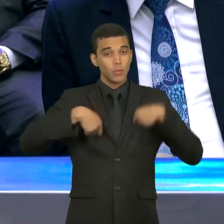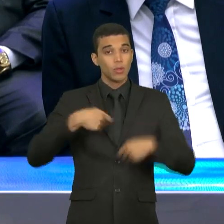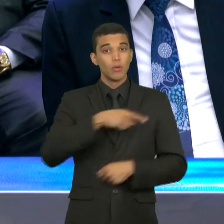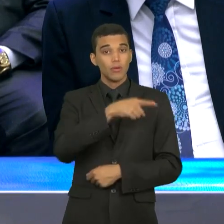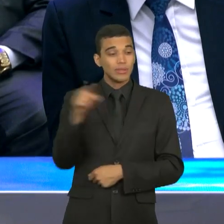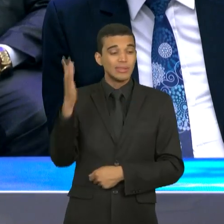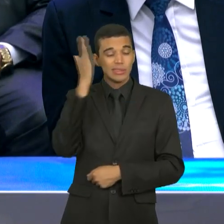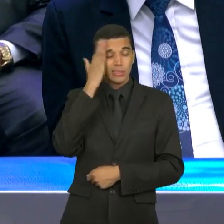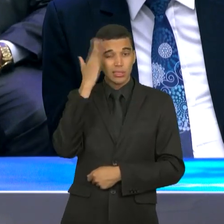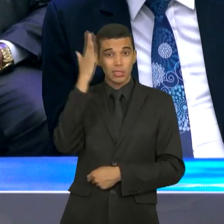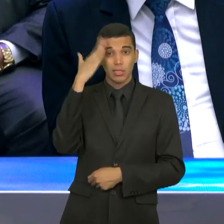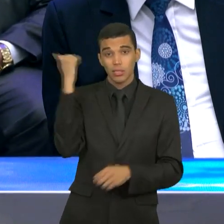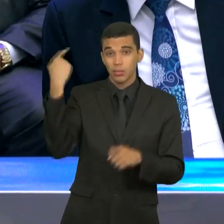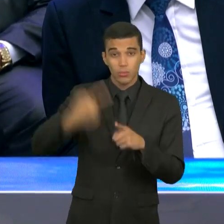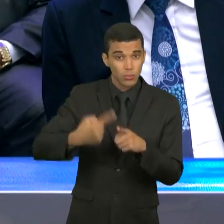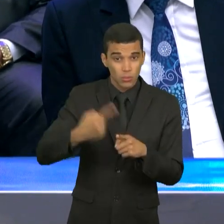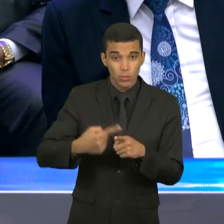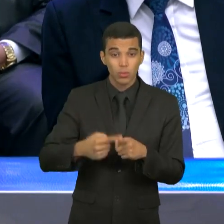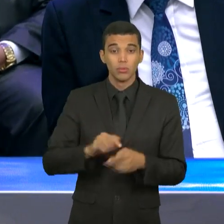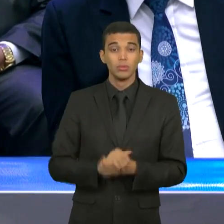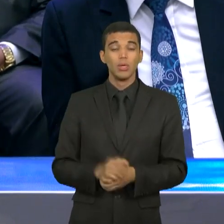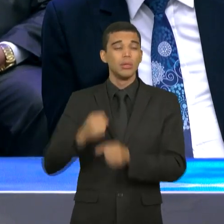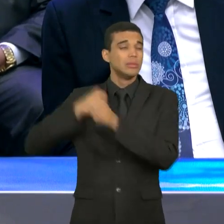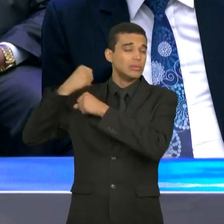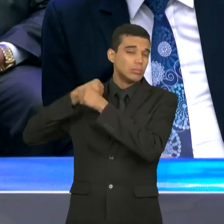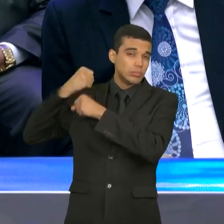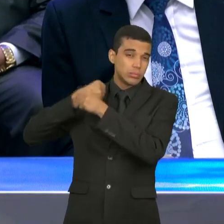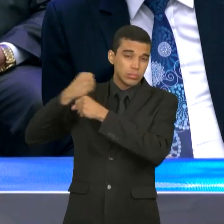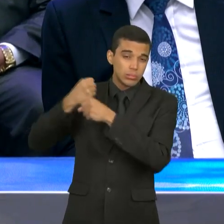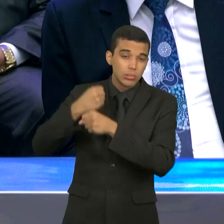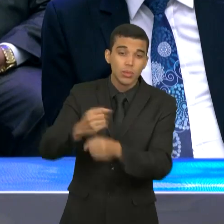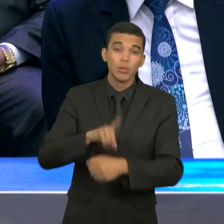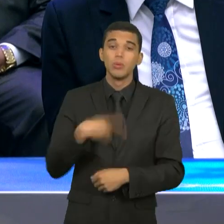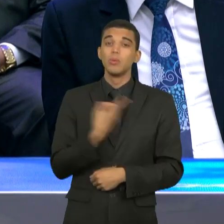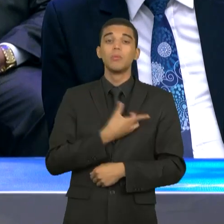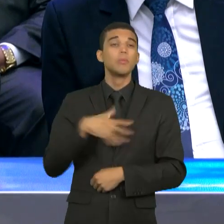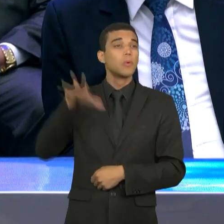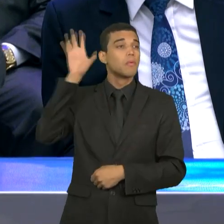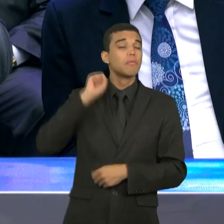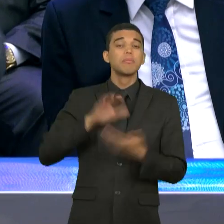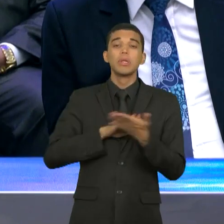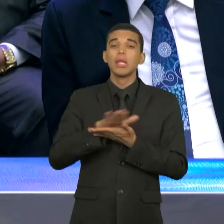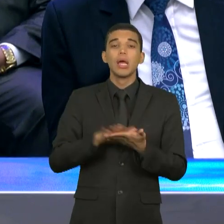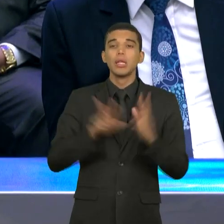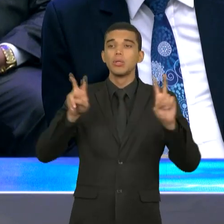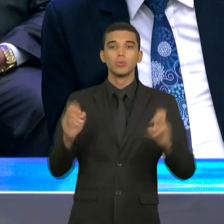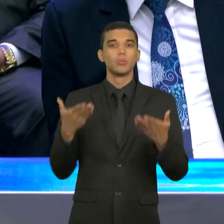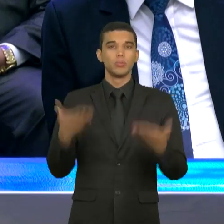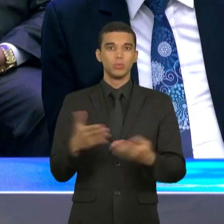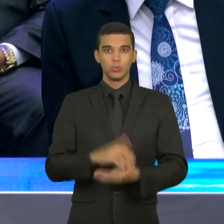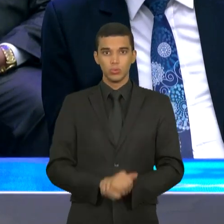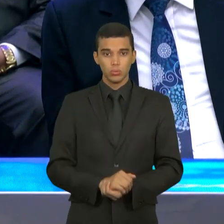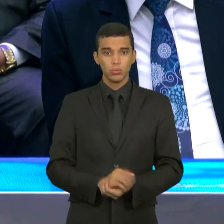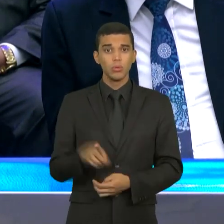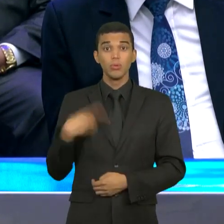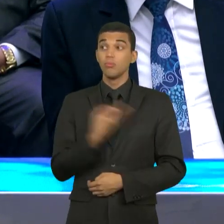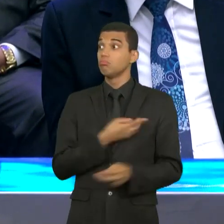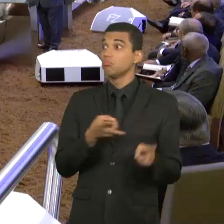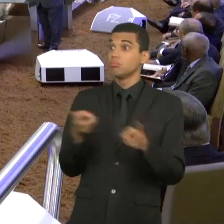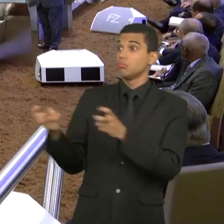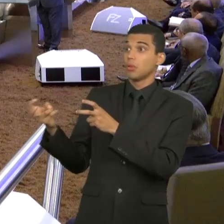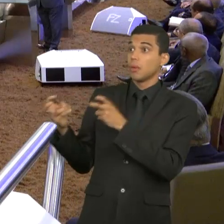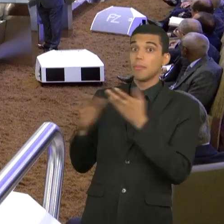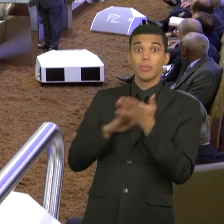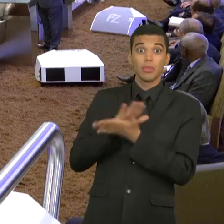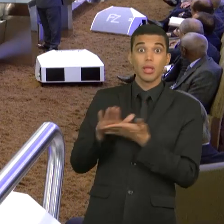ouça isso sabe porque irmãos durante muitos anos nós não ouvimos e não falamos sobre isso mas nem percebemos